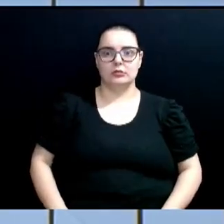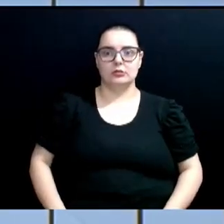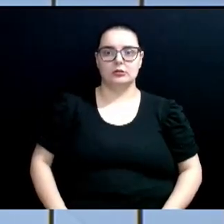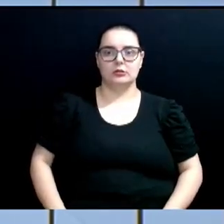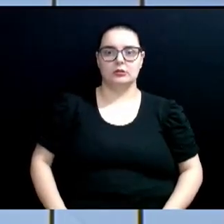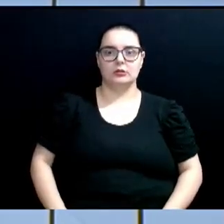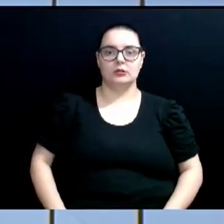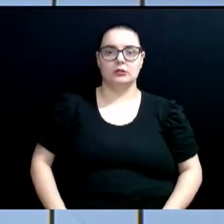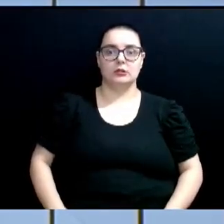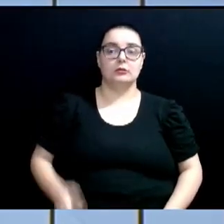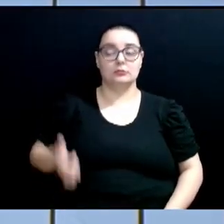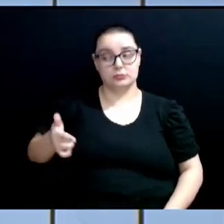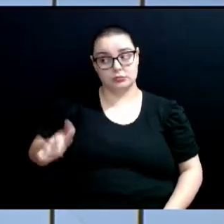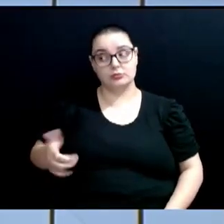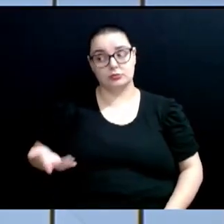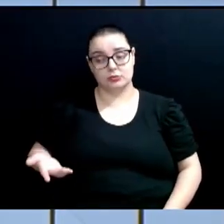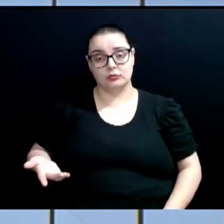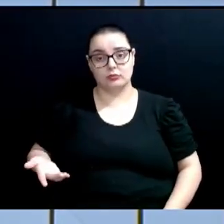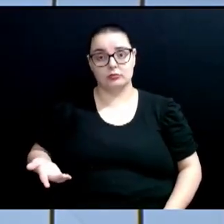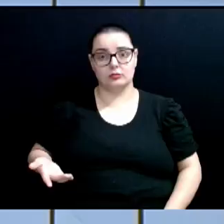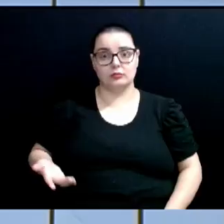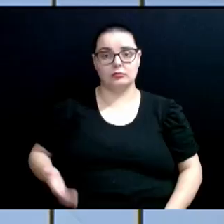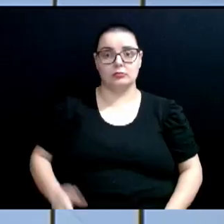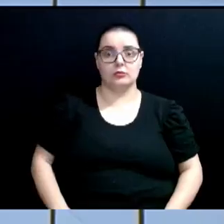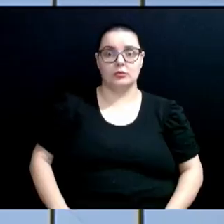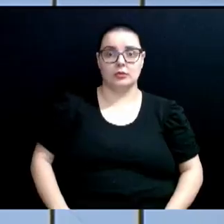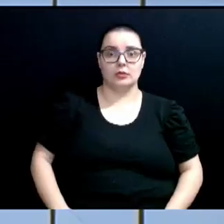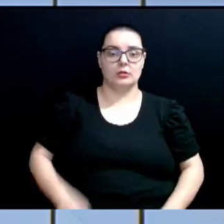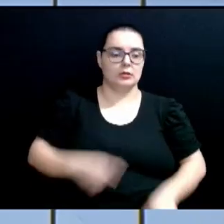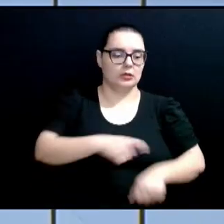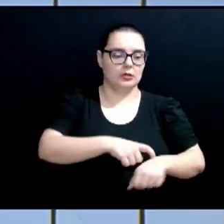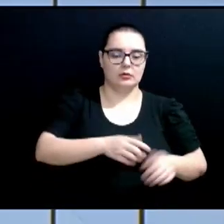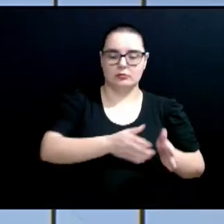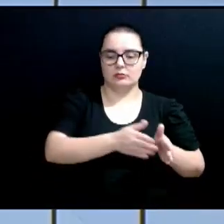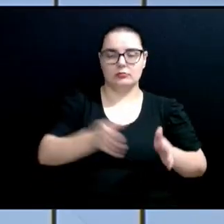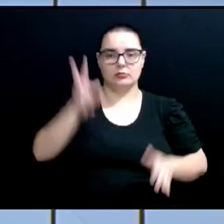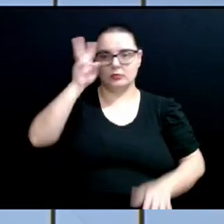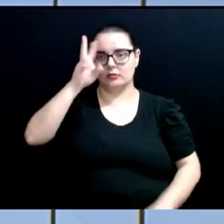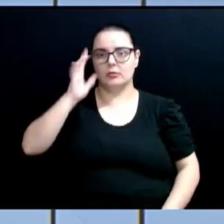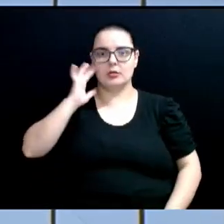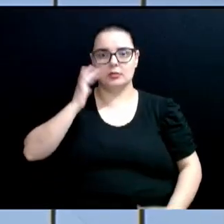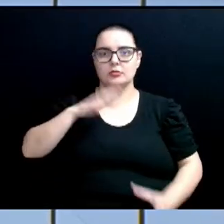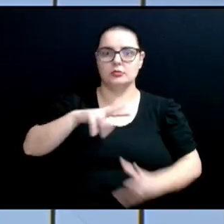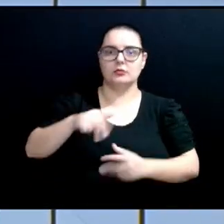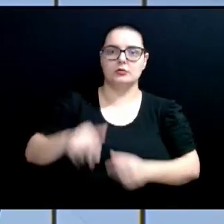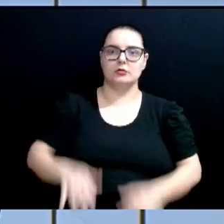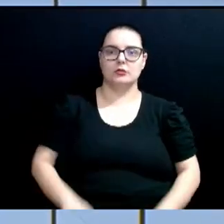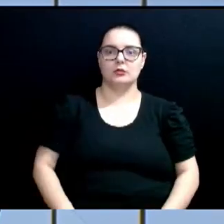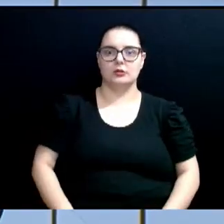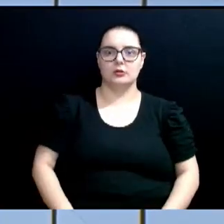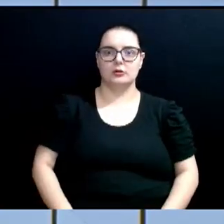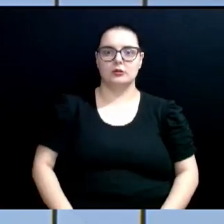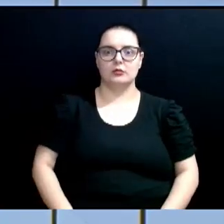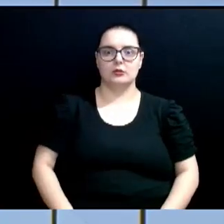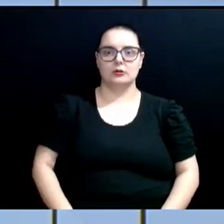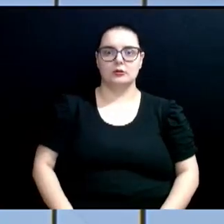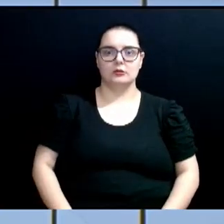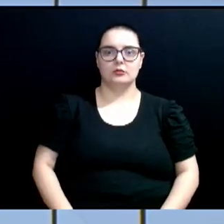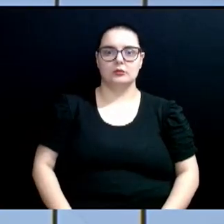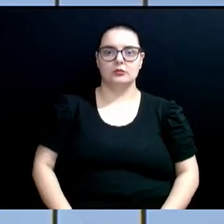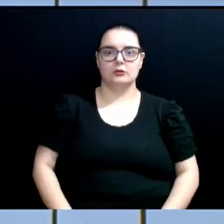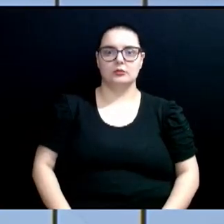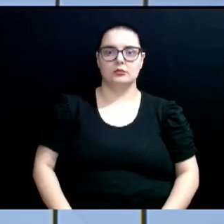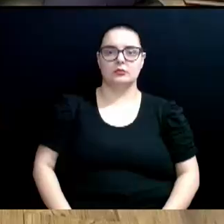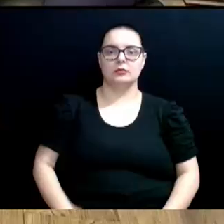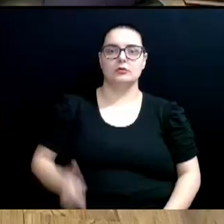novamente, é um momento da história, acho que a nível mundial, né, que isso novamente vem à